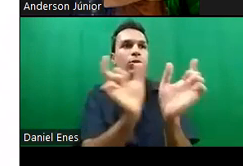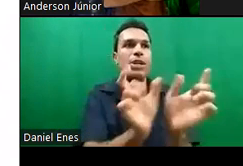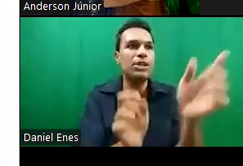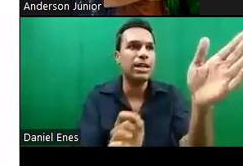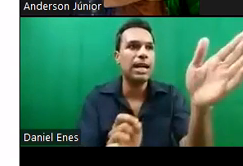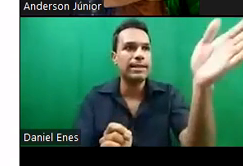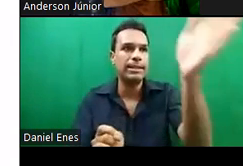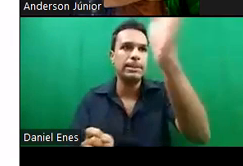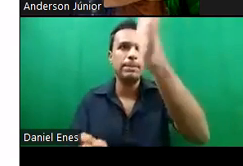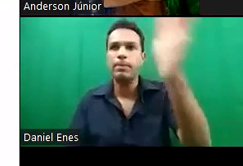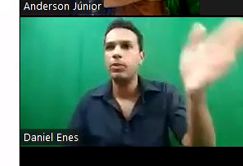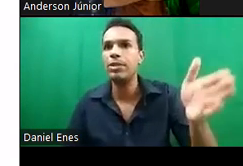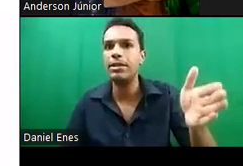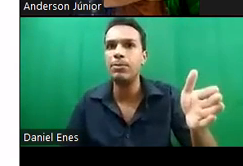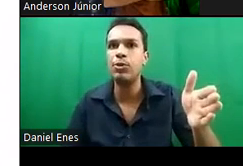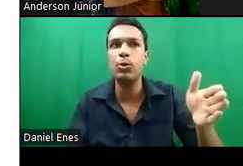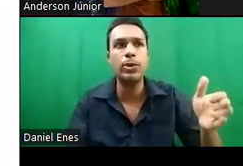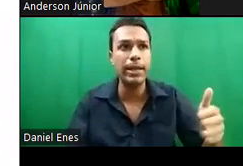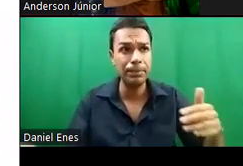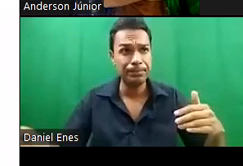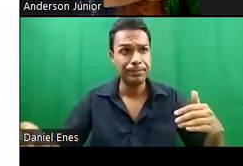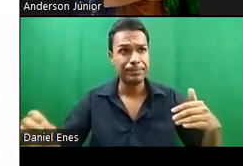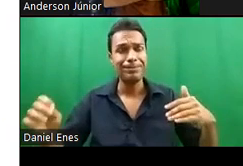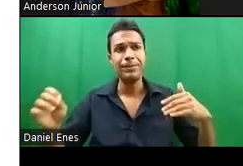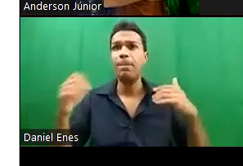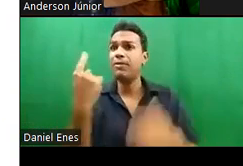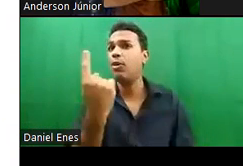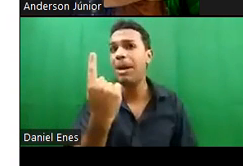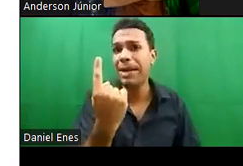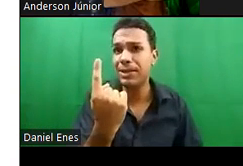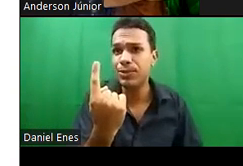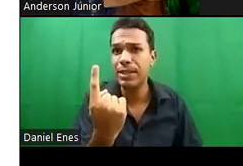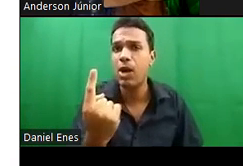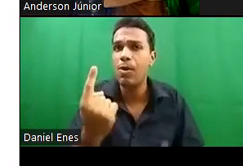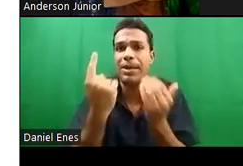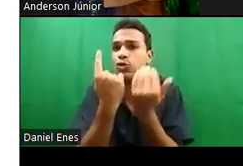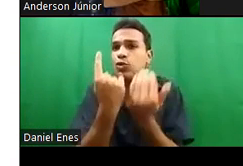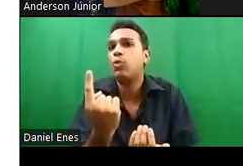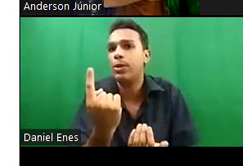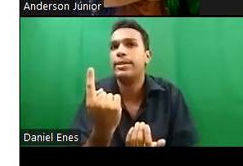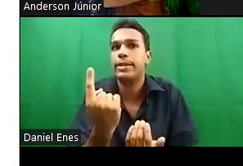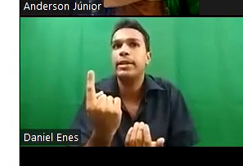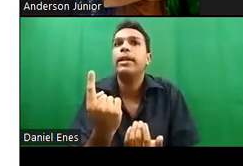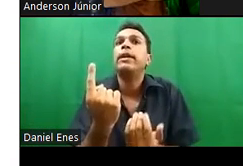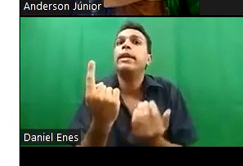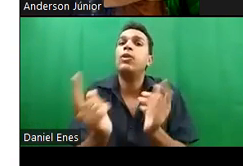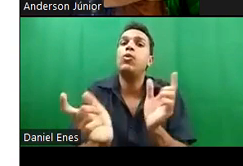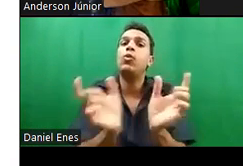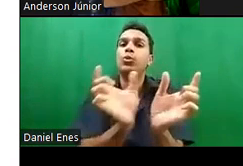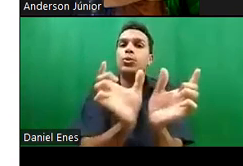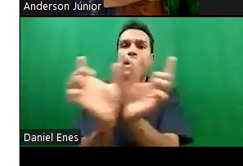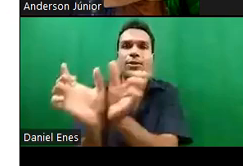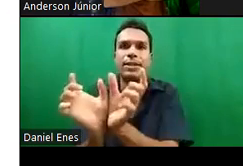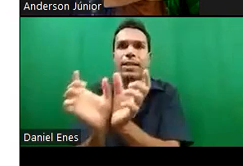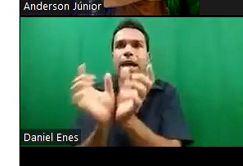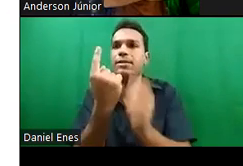unir dois radicais aqui, nos exemplos que eu coloquei, para formar apenas um sinal, apenas uma coisa. Né? Eu